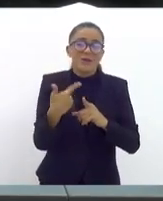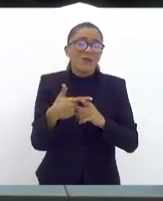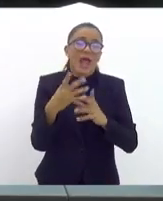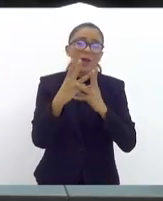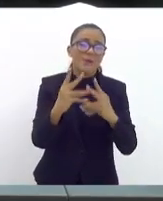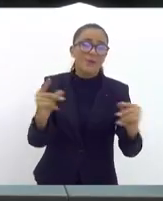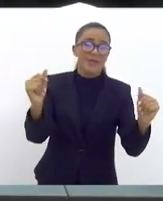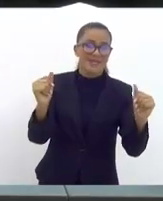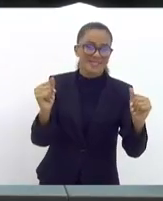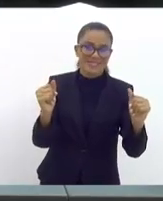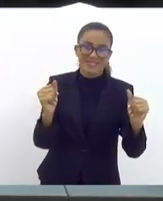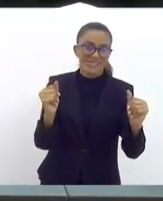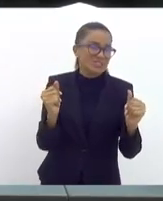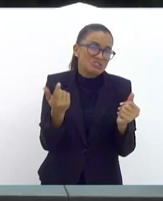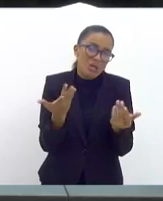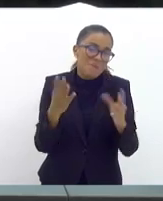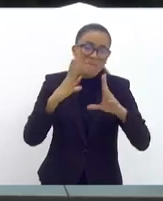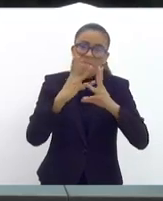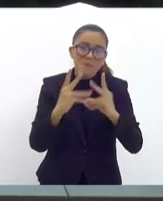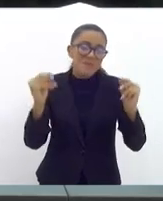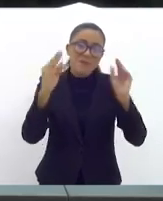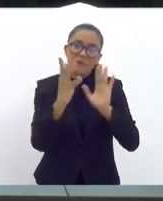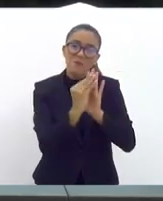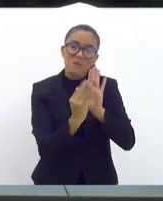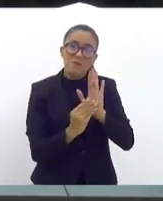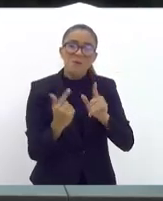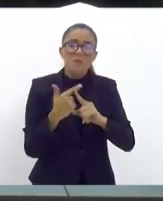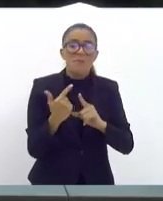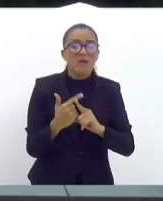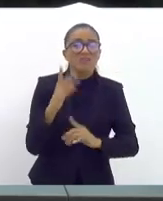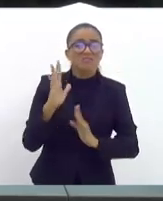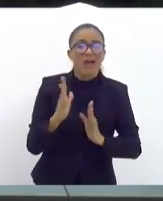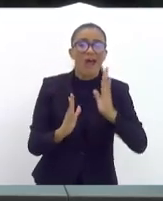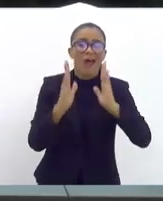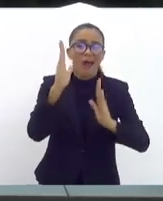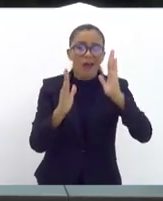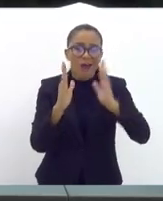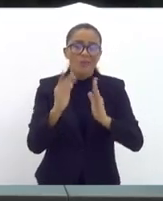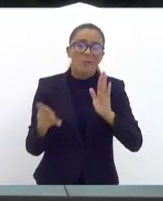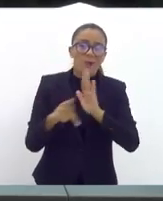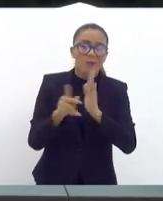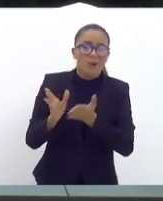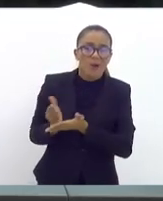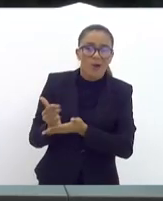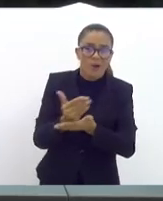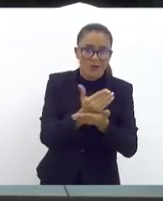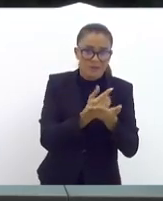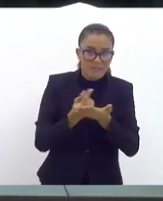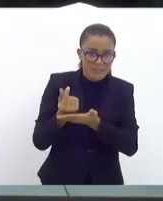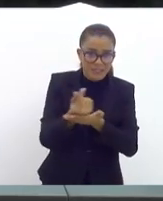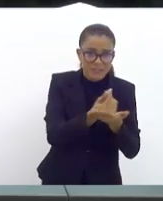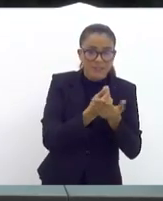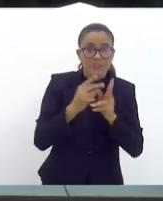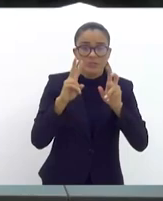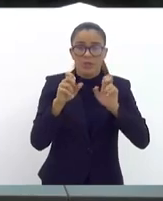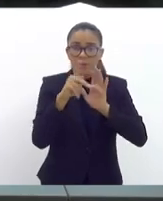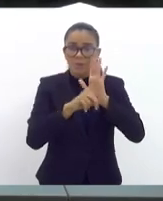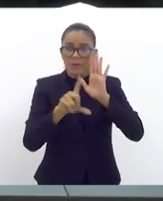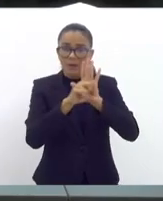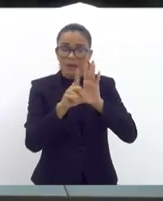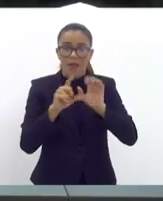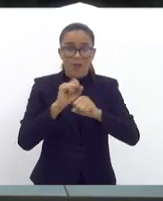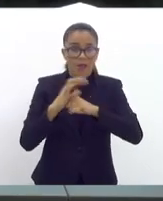perdeu o objeto porque cumpriu o ano orçamentário quanto aos projetos da